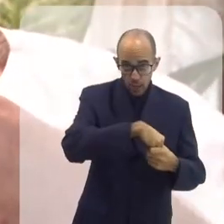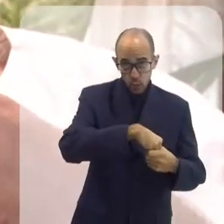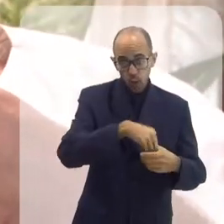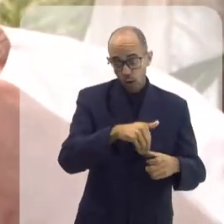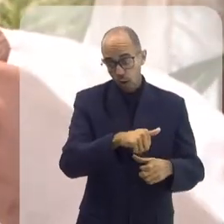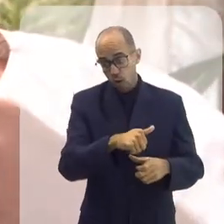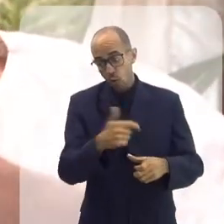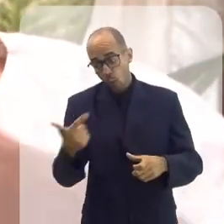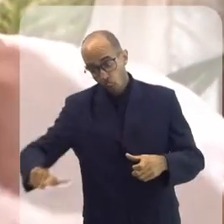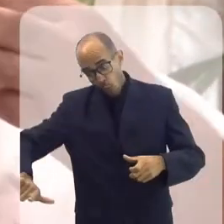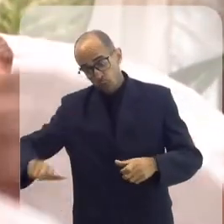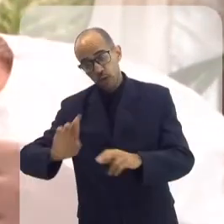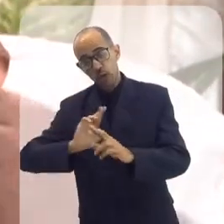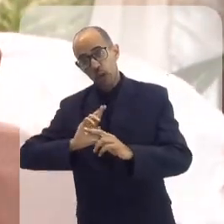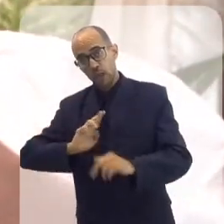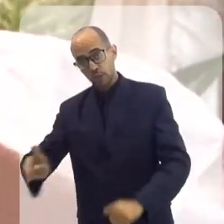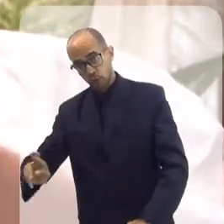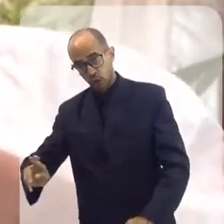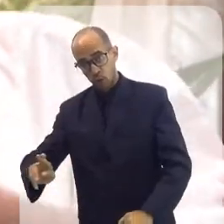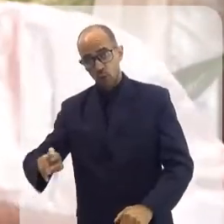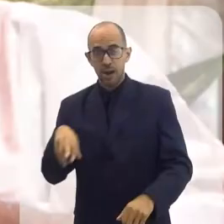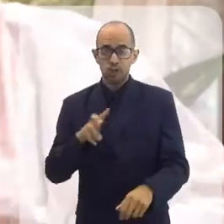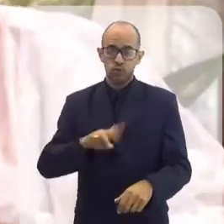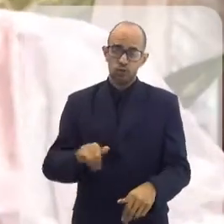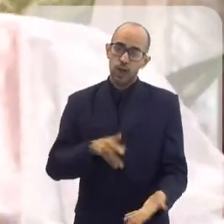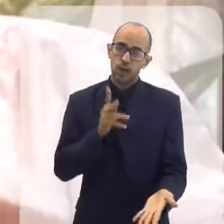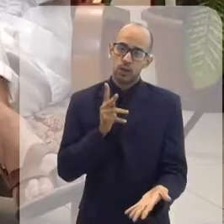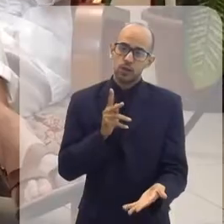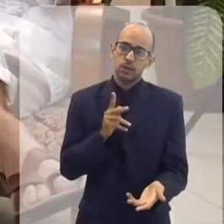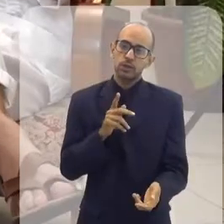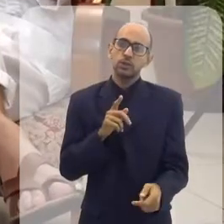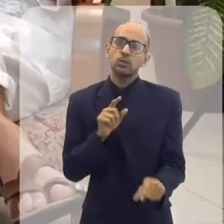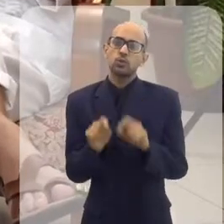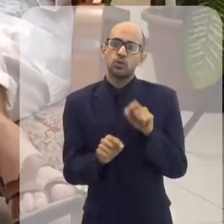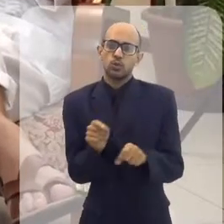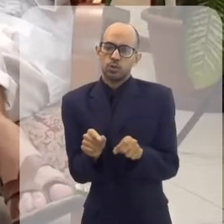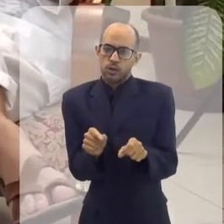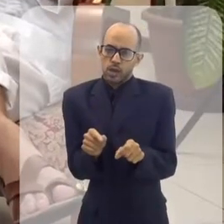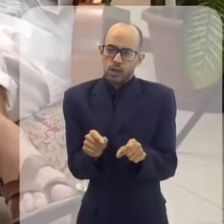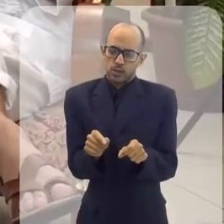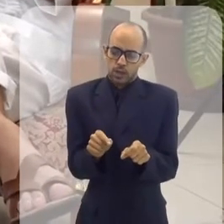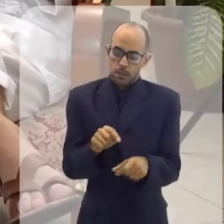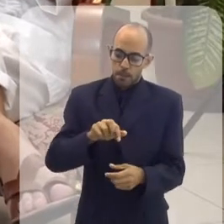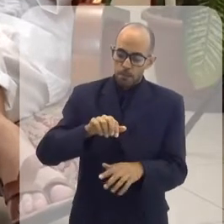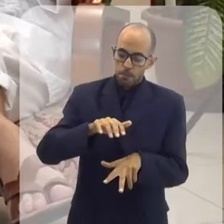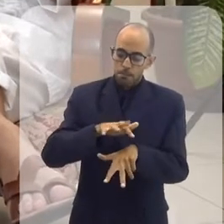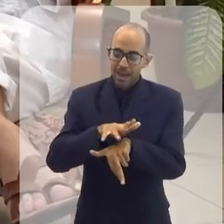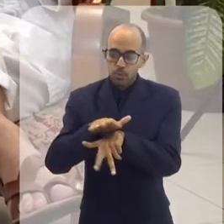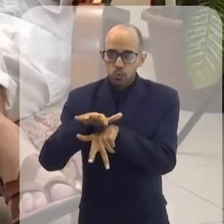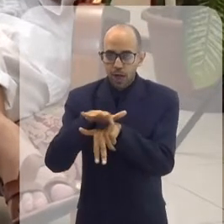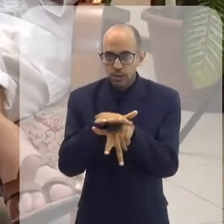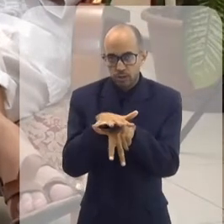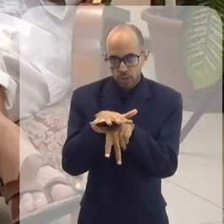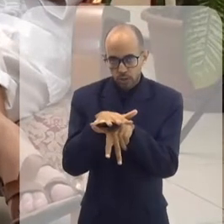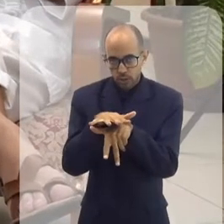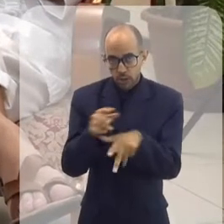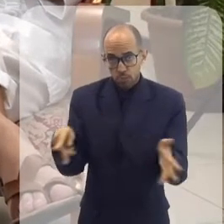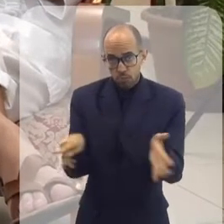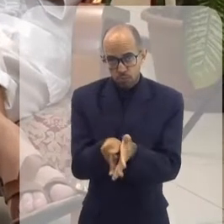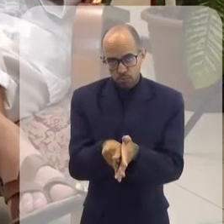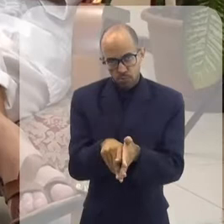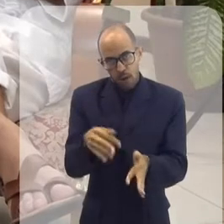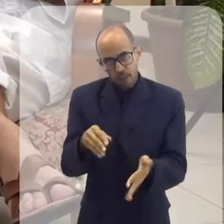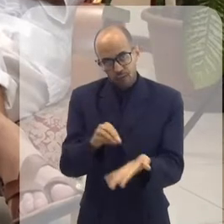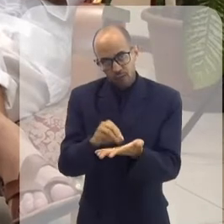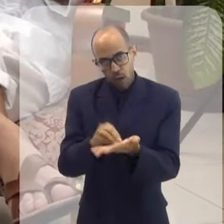religiões e nós seremos infelizmente artífices dessa intolerância é preciso também entender